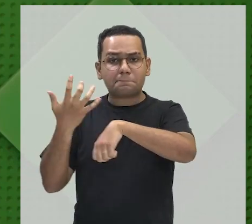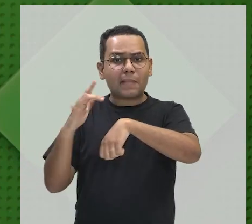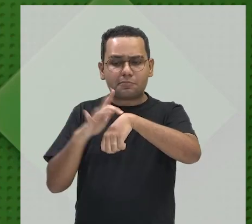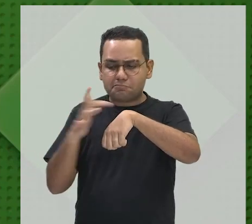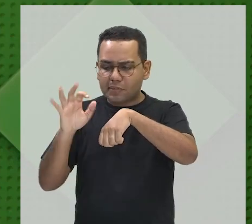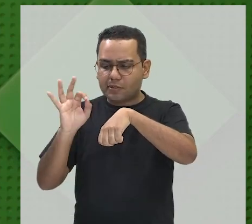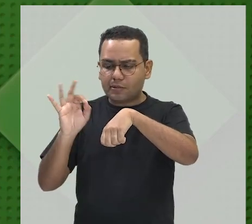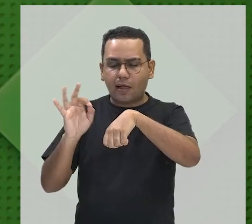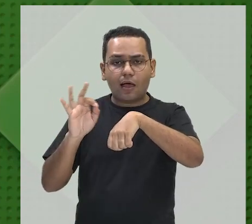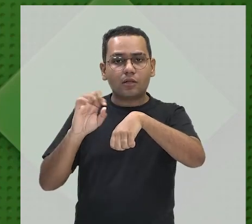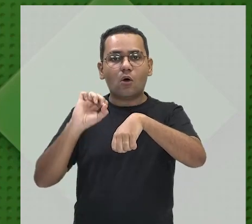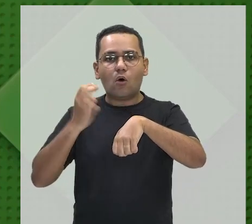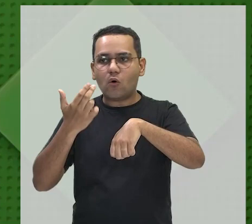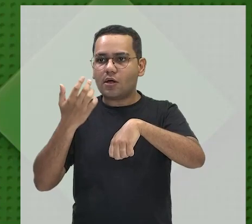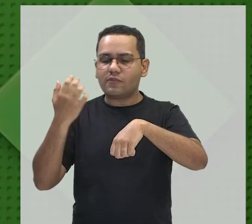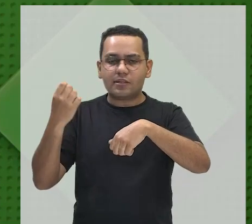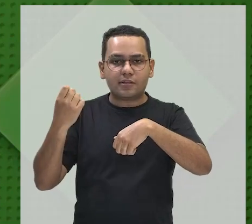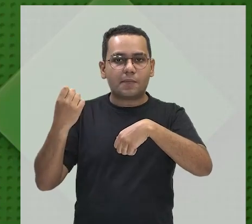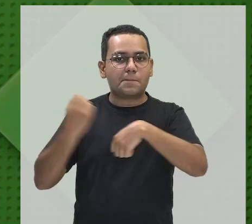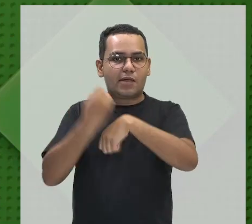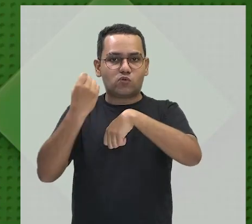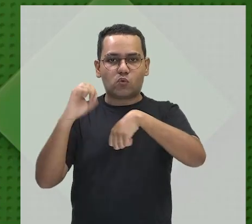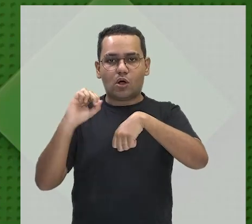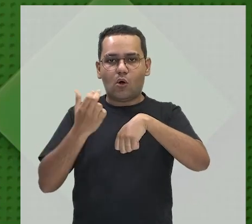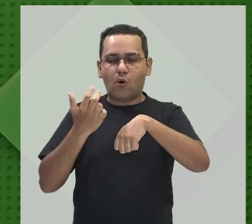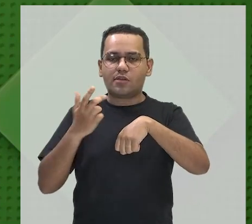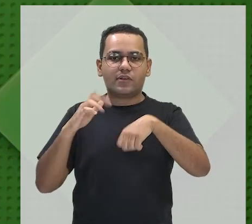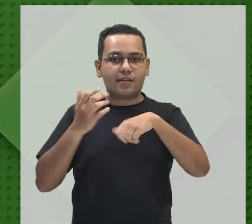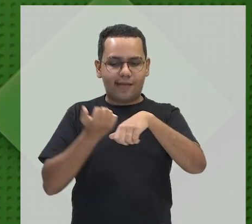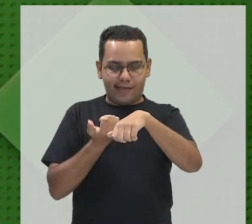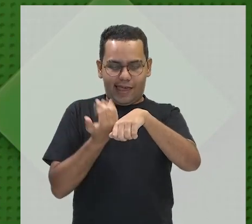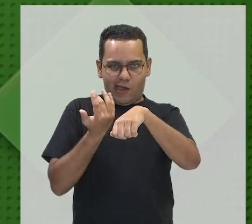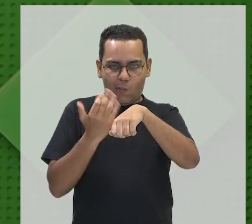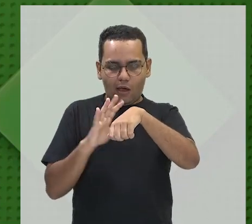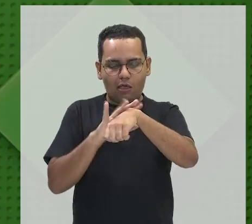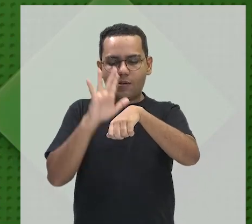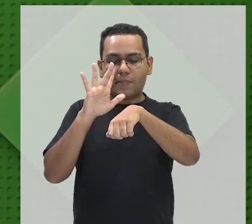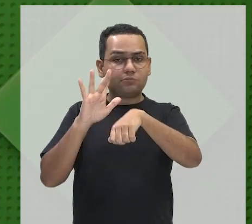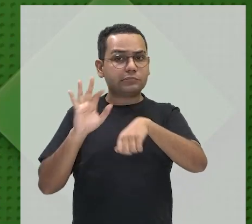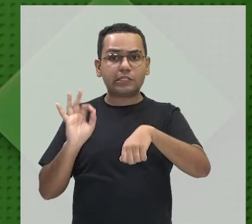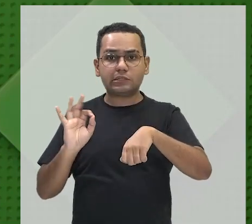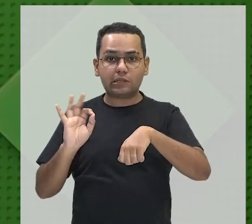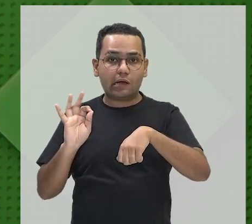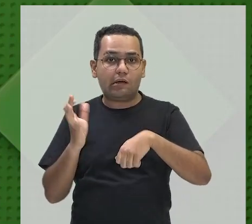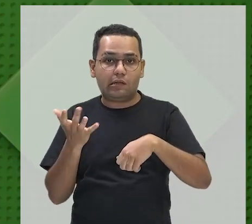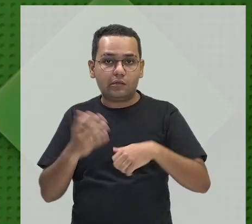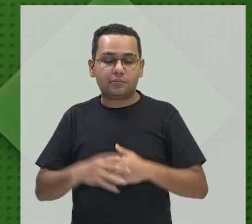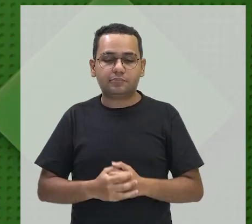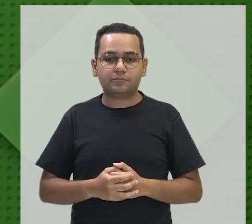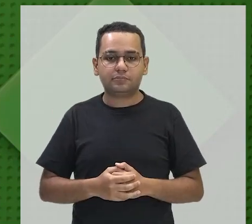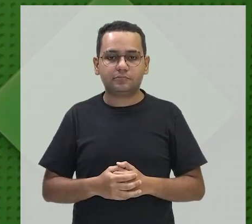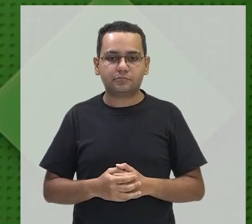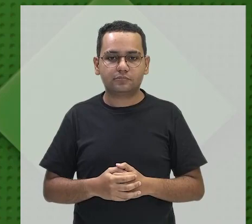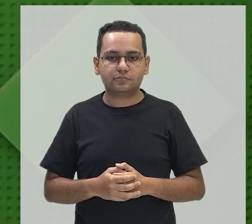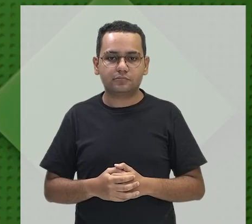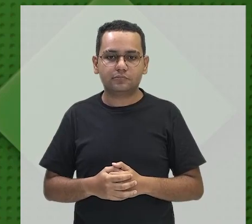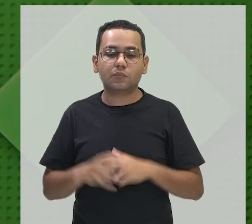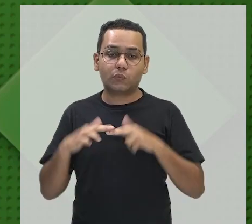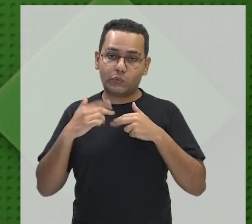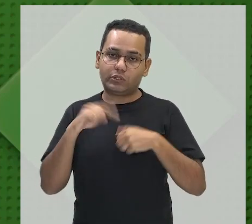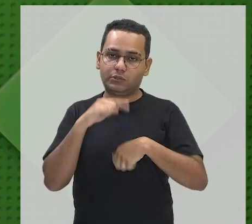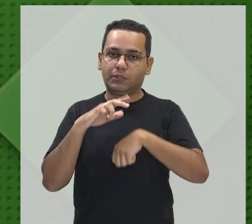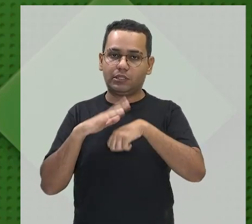queimam e nem percebem, justamente porque naquela área ela perdeu ali o tato, perdeu a sensibilidade e ela não sente naquela região, por